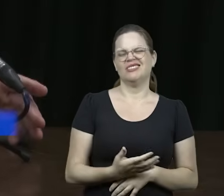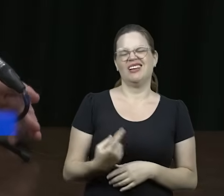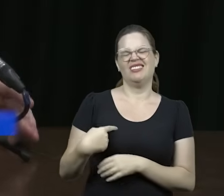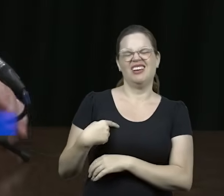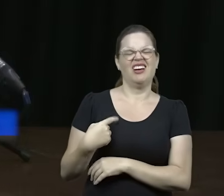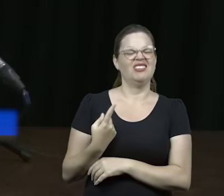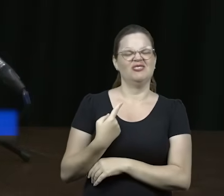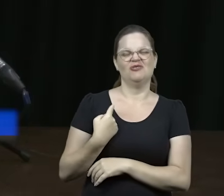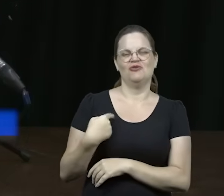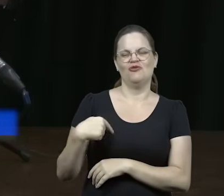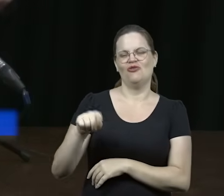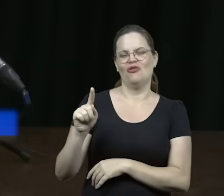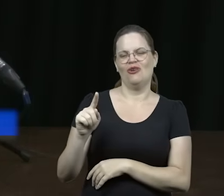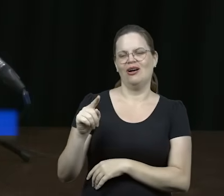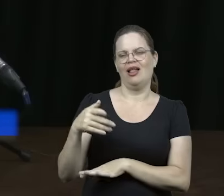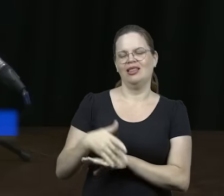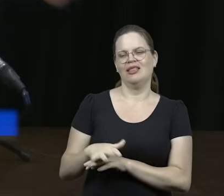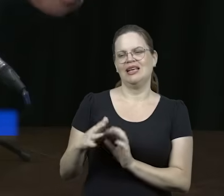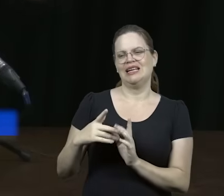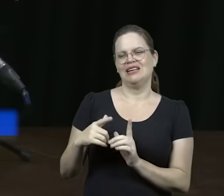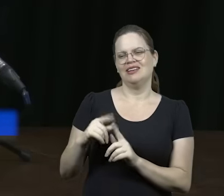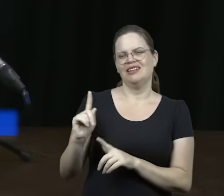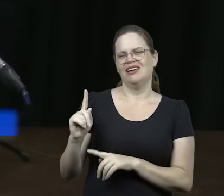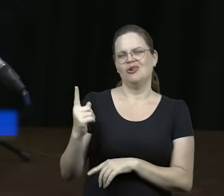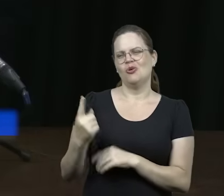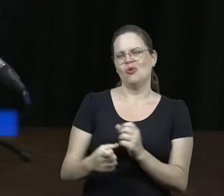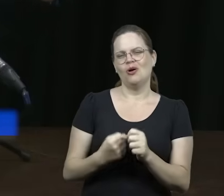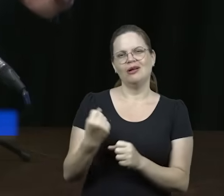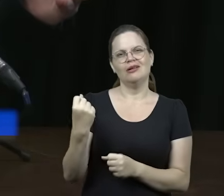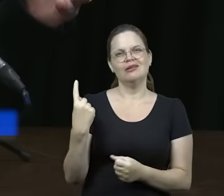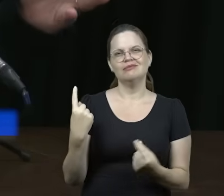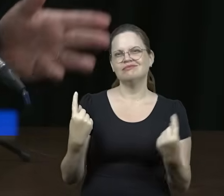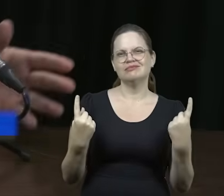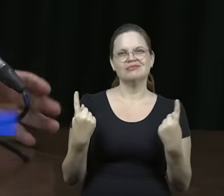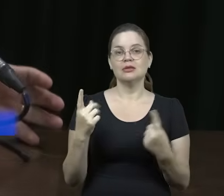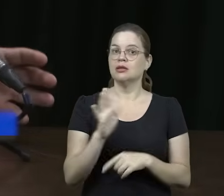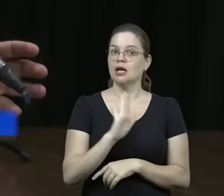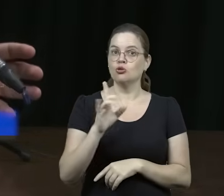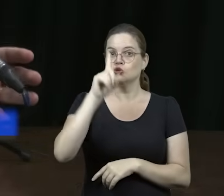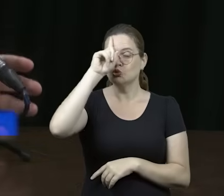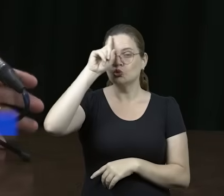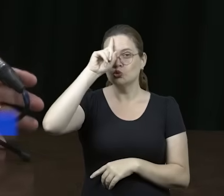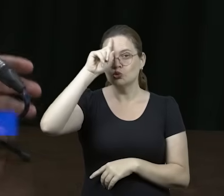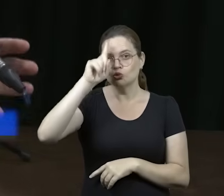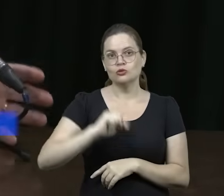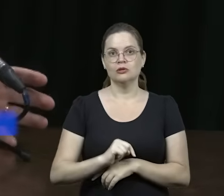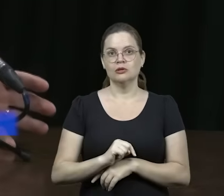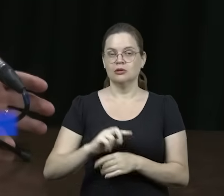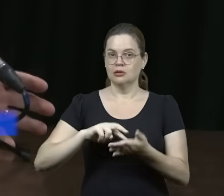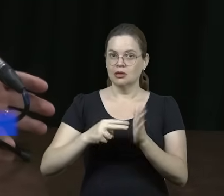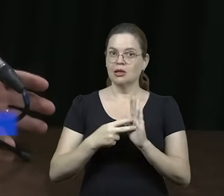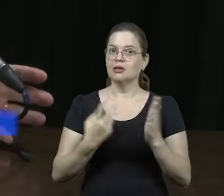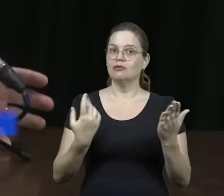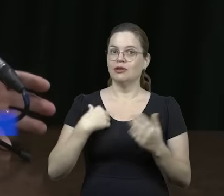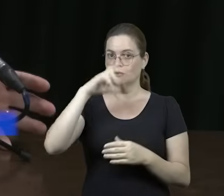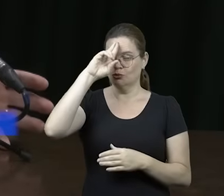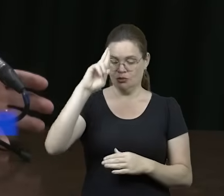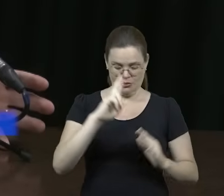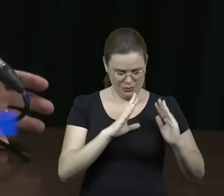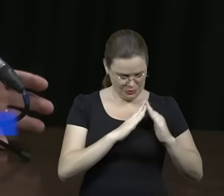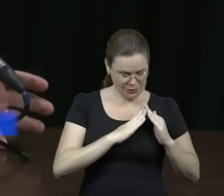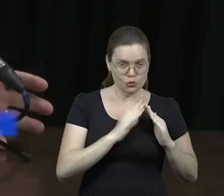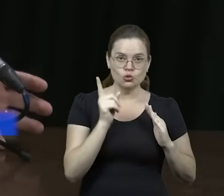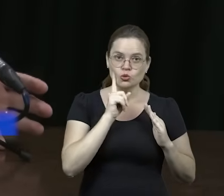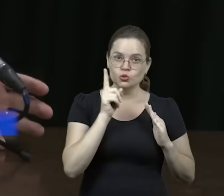igreja. Às vezes depois de um ano, depois de 6 meses, né? Uma vez por mês, não. Habitar é morar, é estar todos